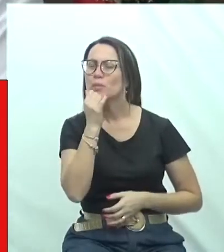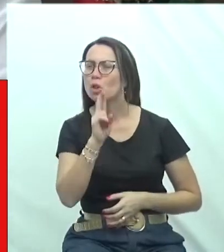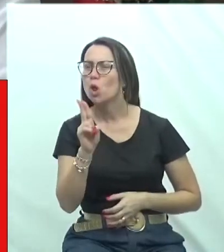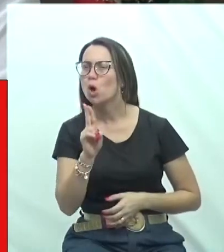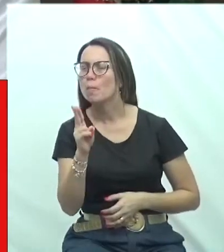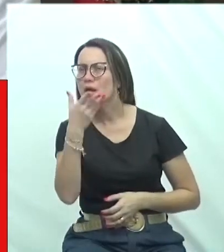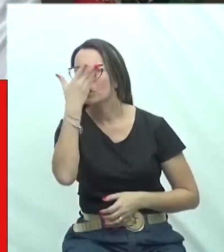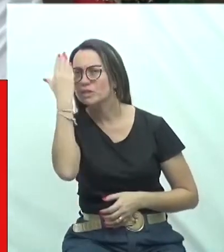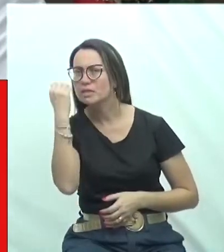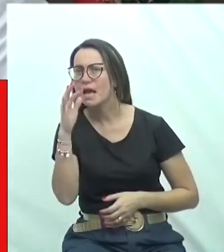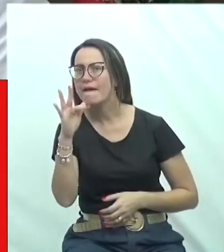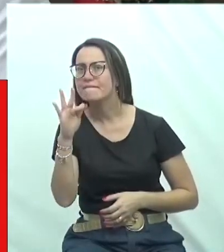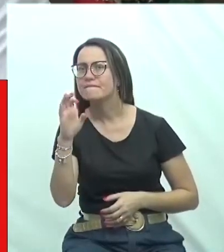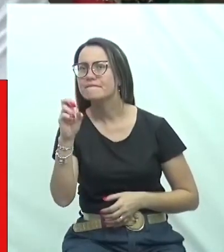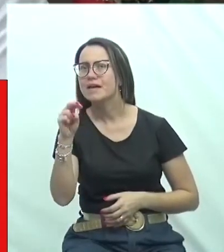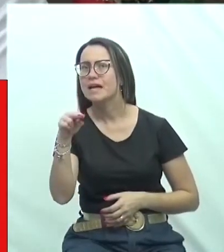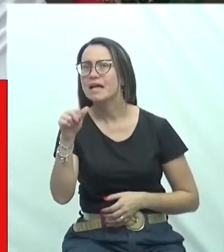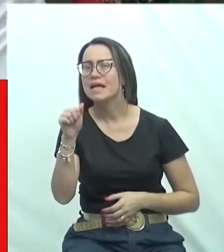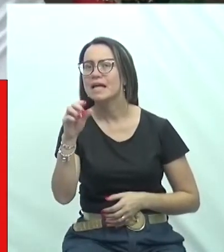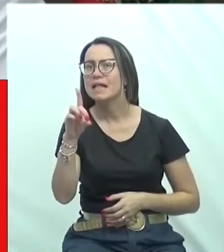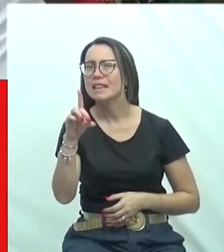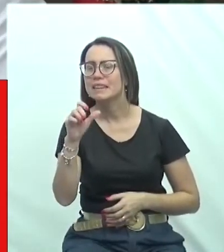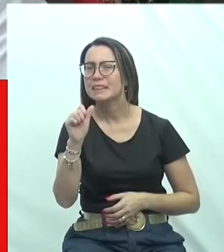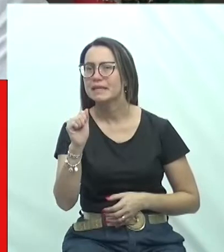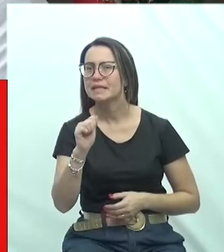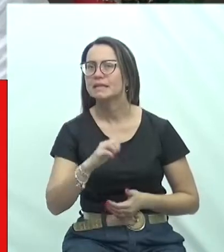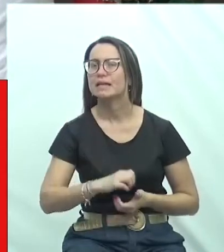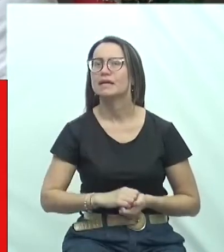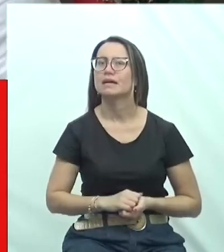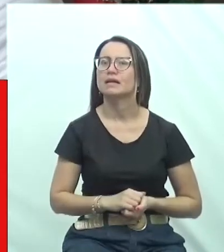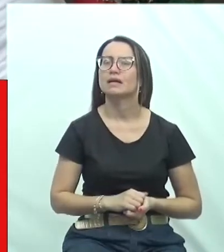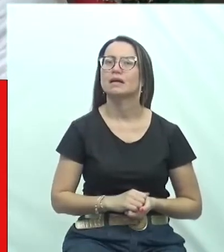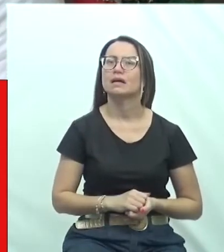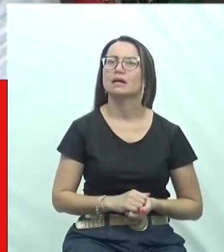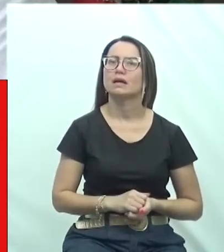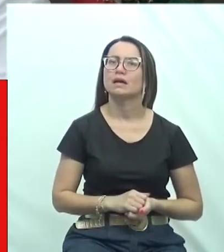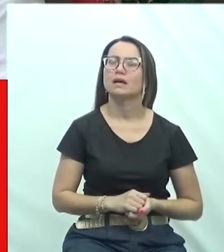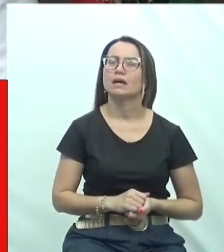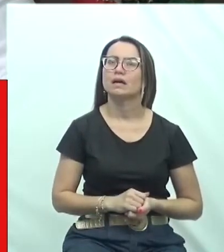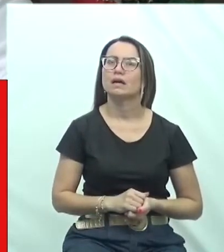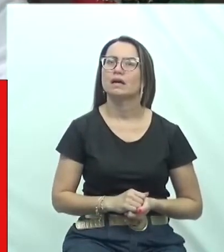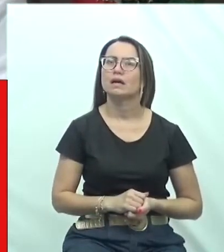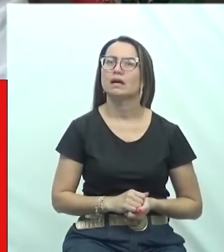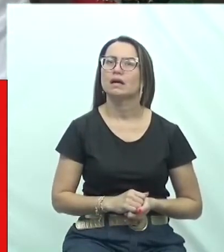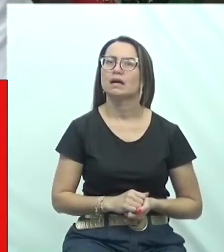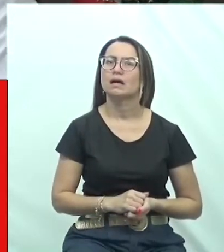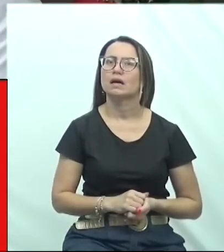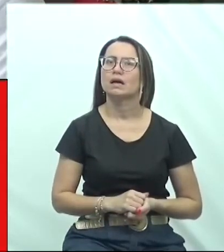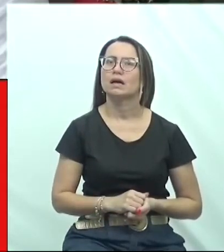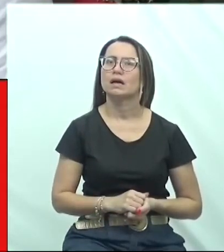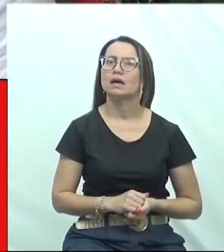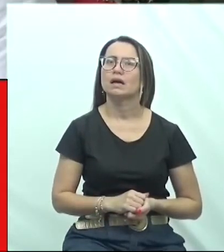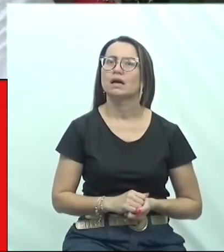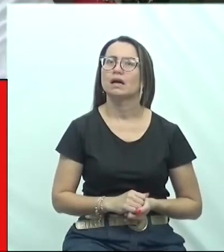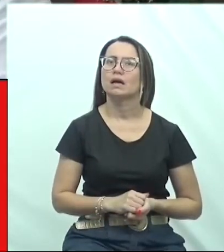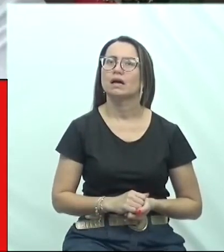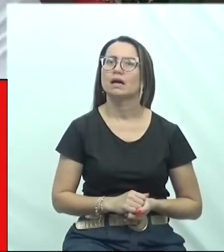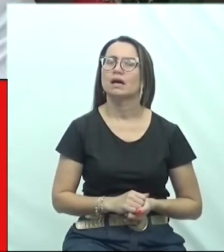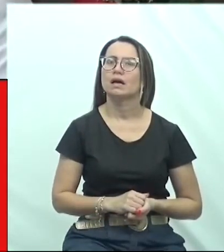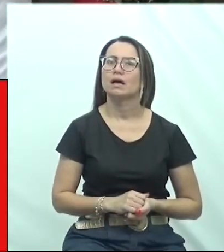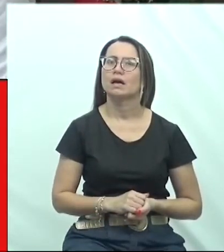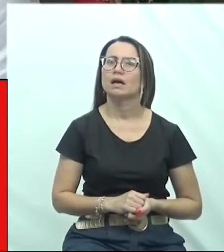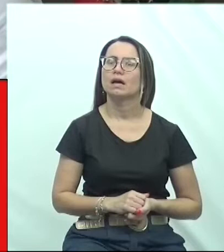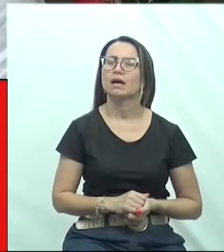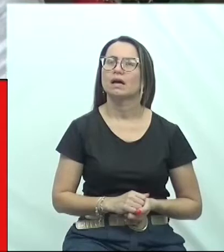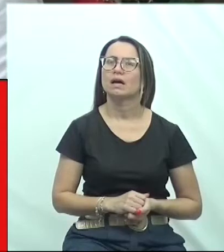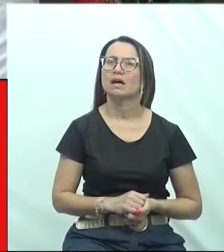Fernanda, com todo respeito à vereadora Giovana, a qual eu tenho um carinho enorme. A senhora tem um ar diferente quando fala com os vereadores com um tom meio... Não, vereador,